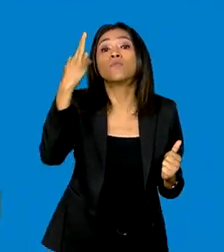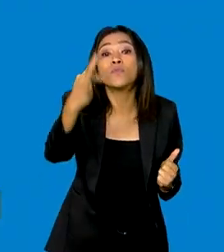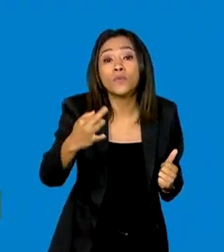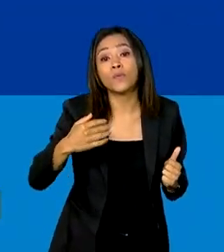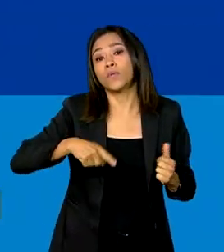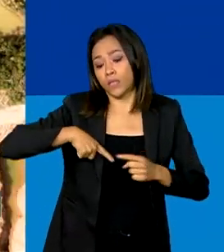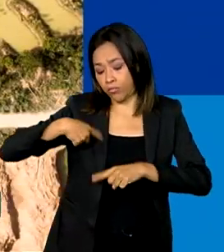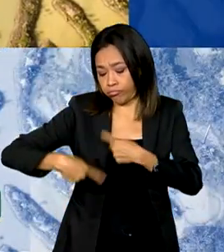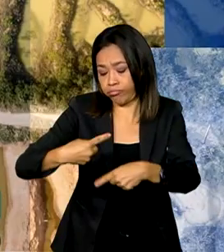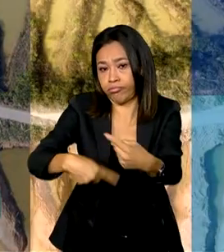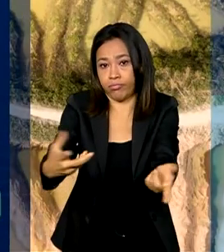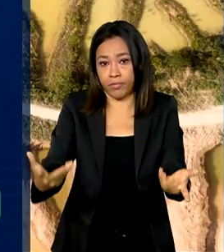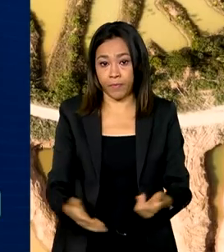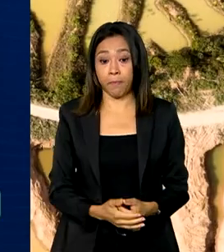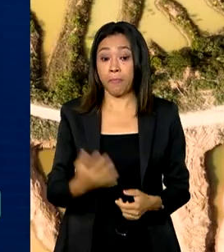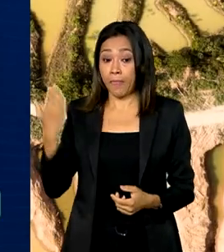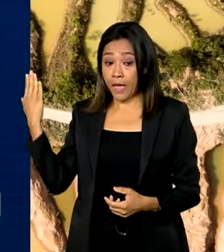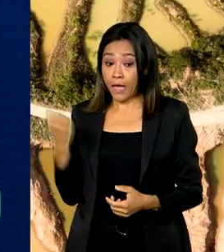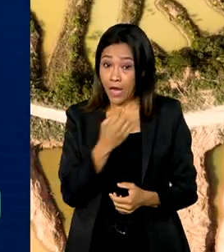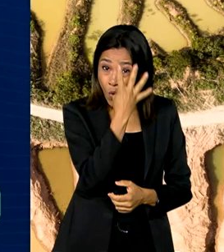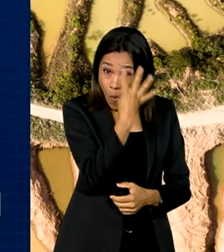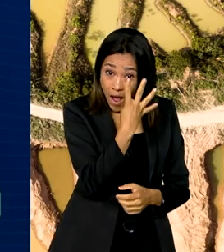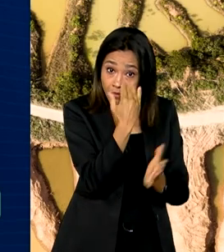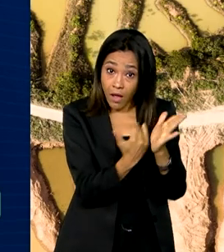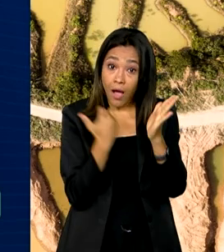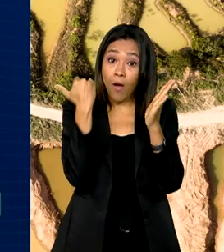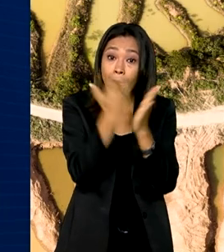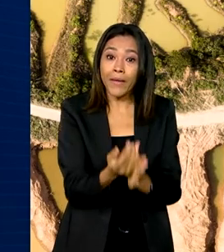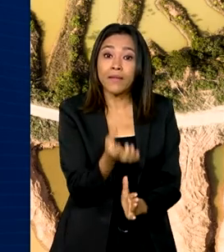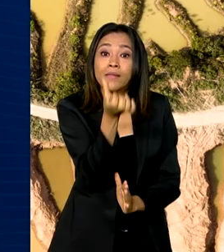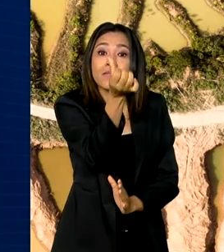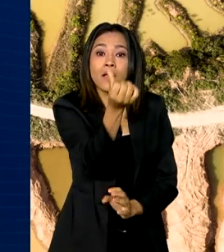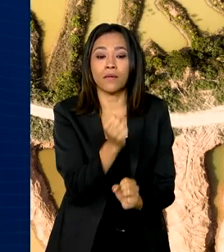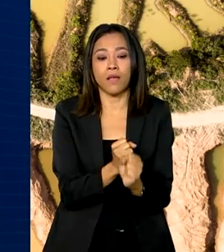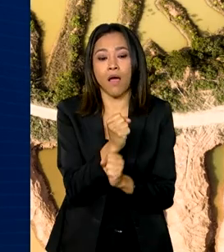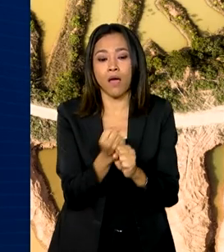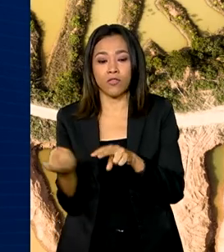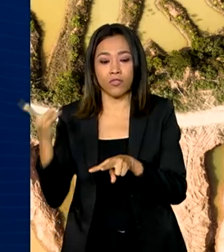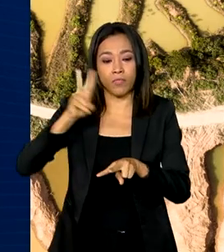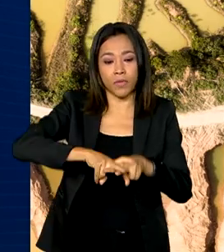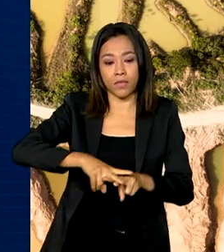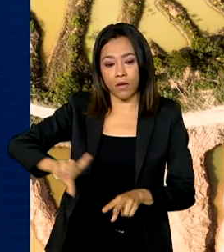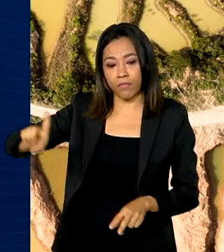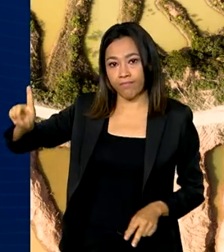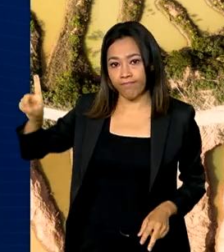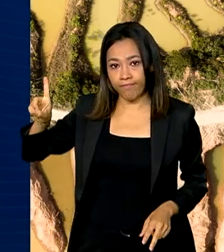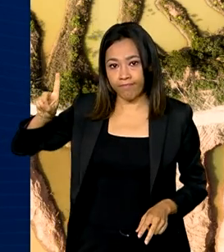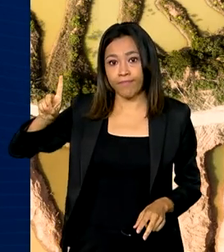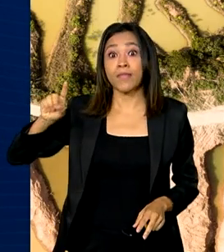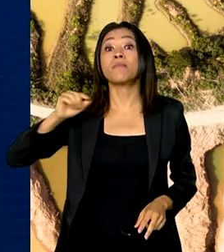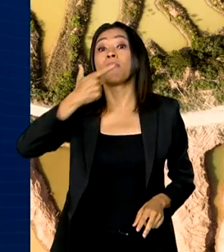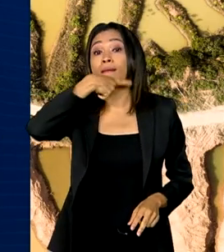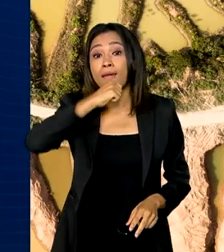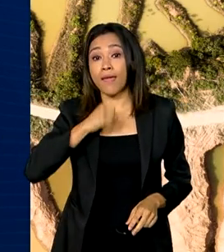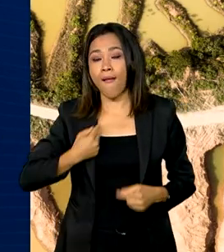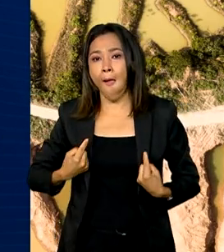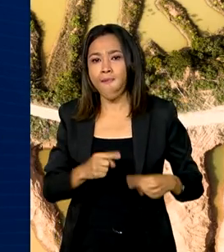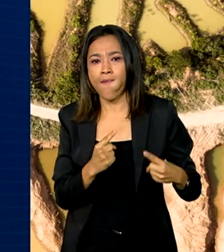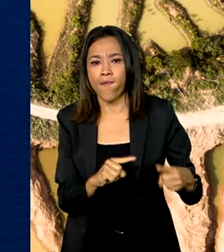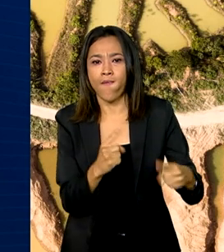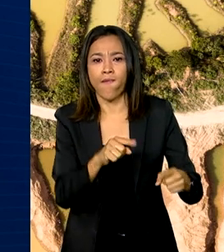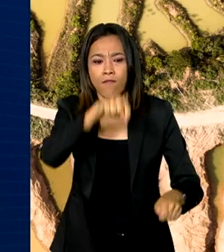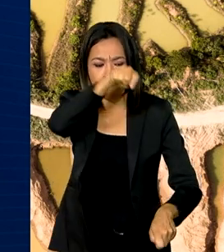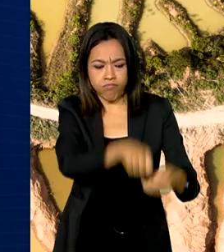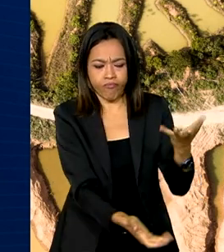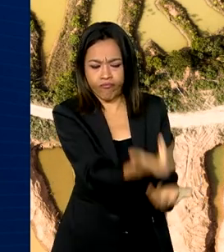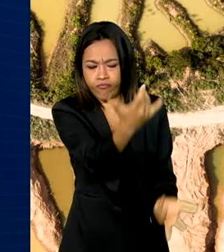virão a proposta aumenta de quatro para 6 anos de reclusão a pena máxima para quem provocar incêndio